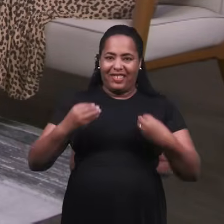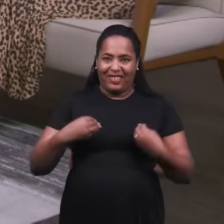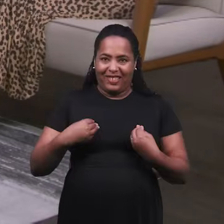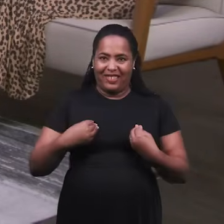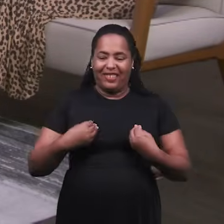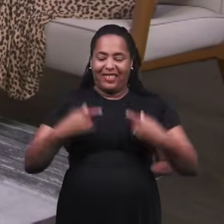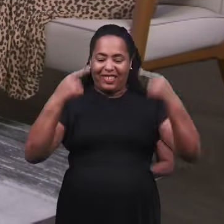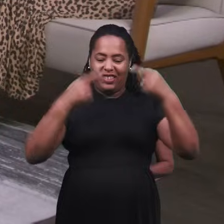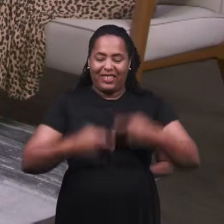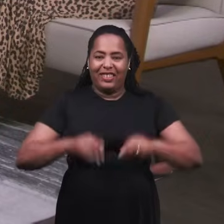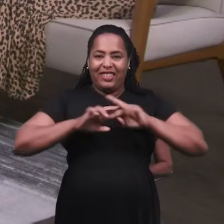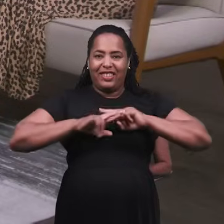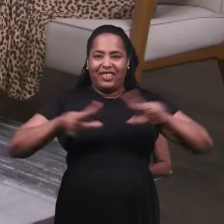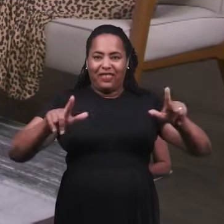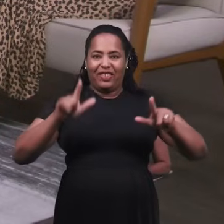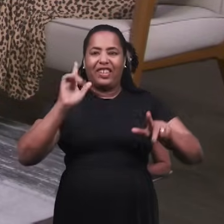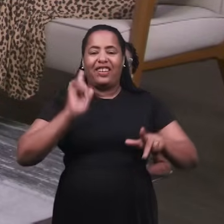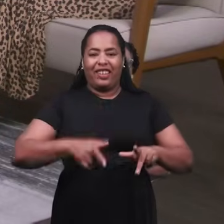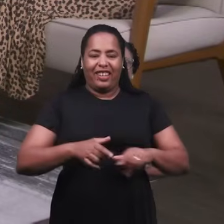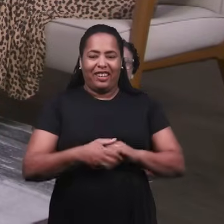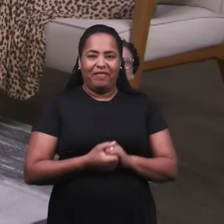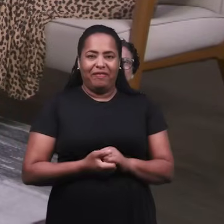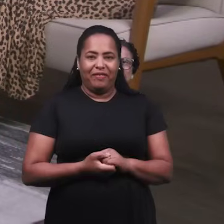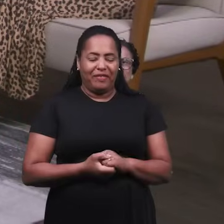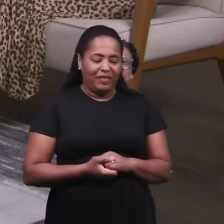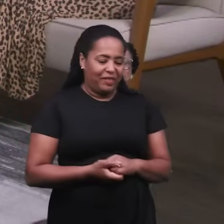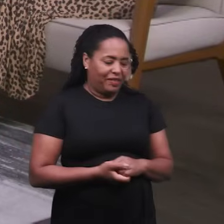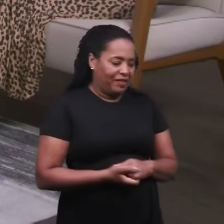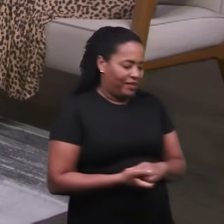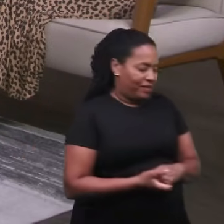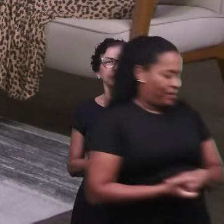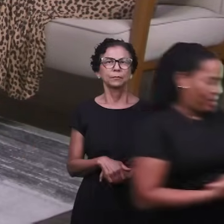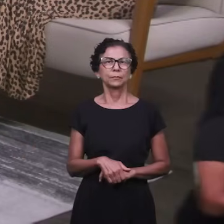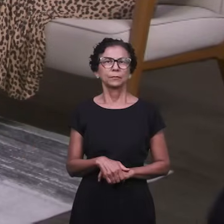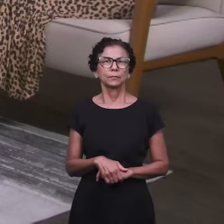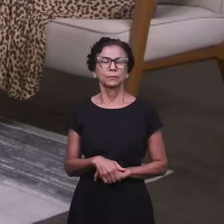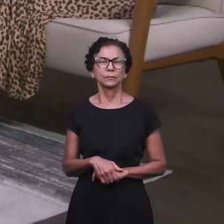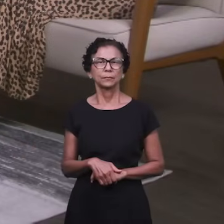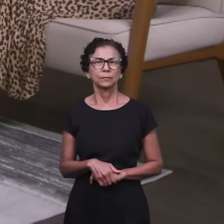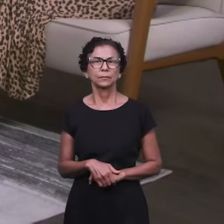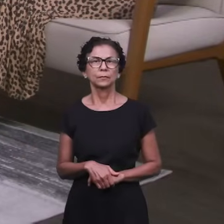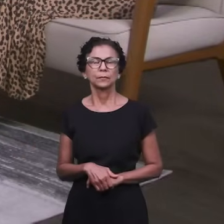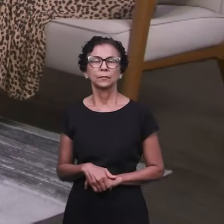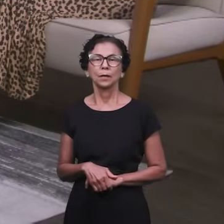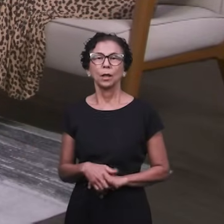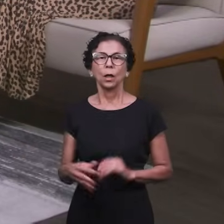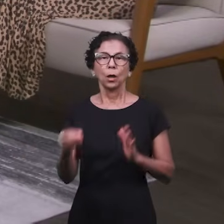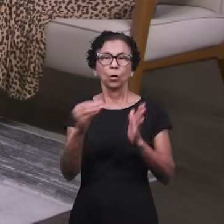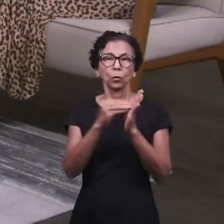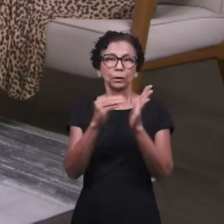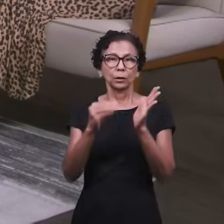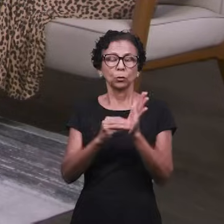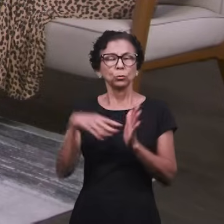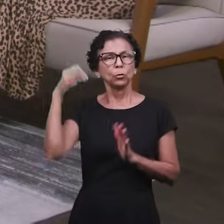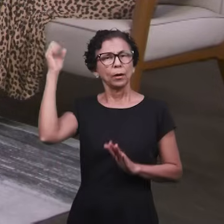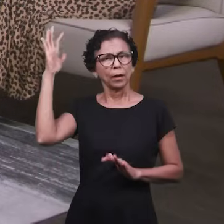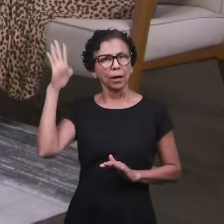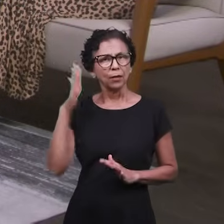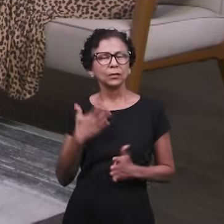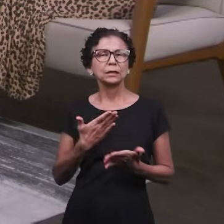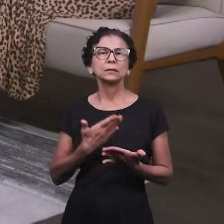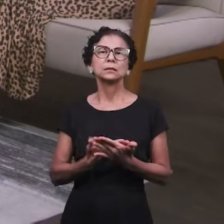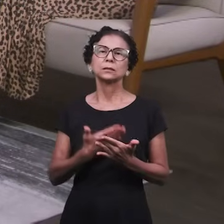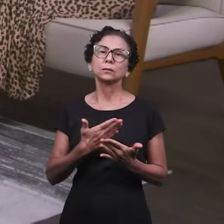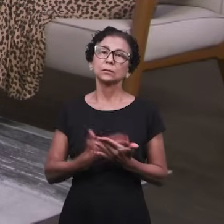grande diferencial, né? Verdade. Nós estamos ali estudando já um conteúdo que é revelado. Então, em cima dessa